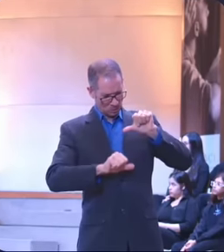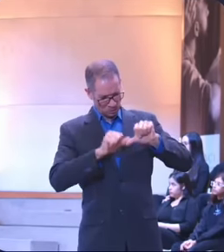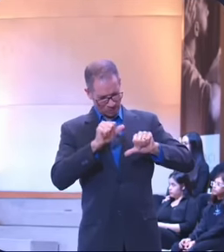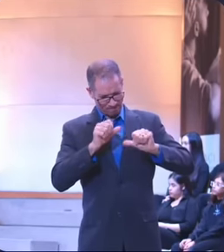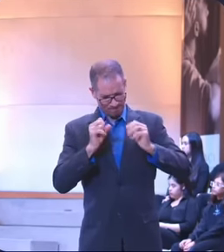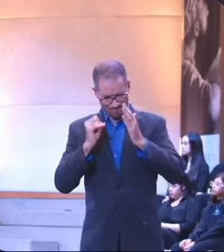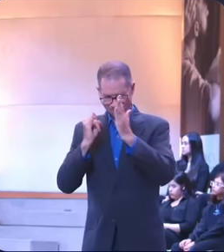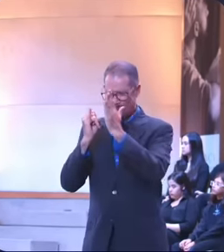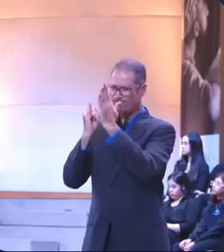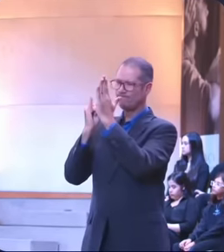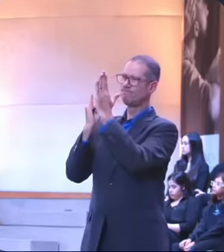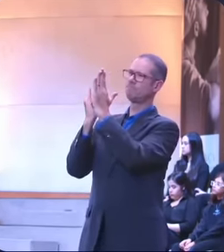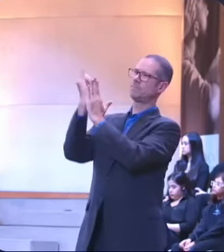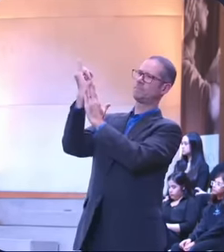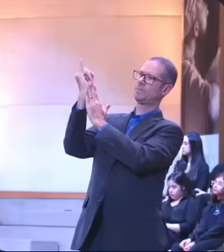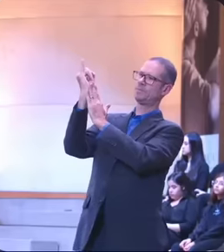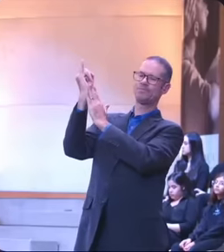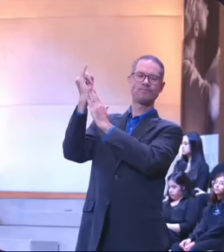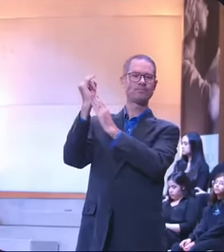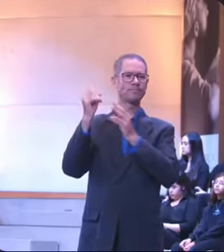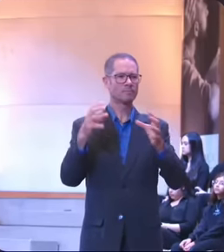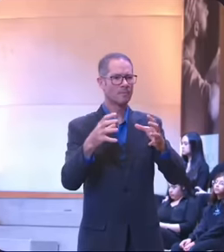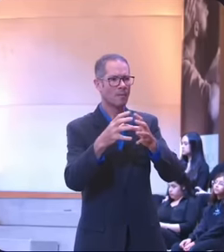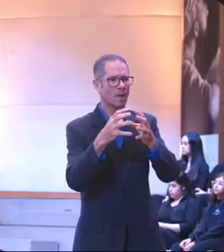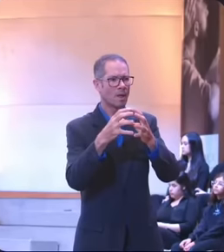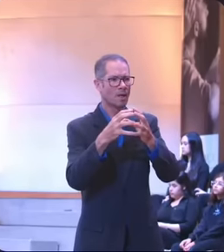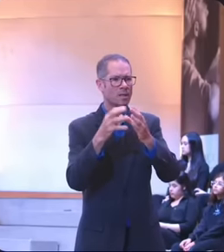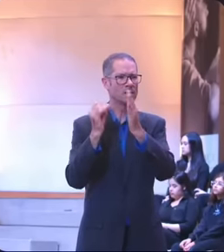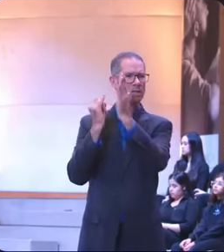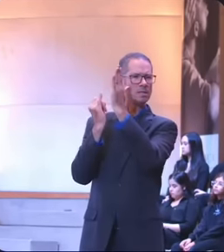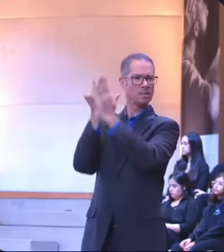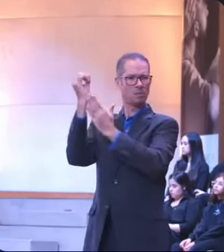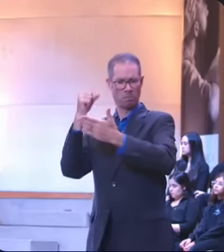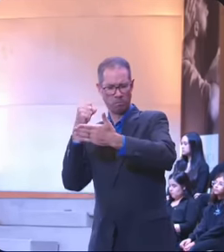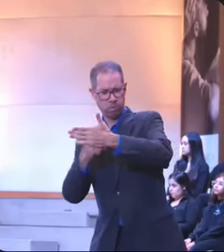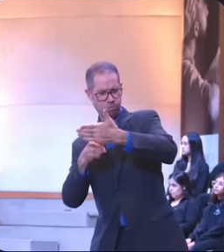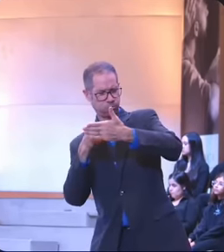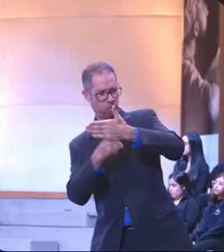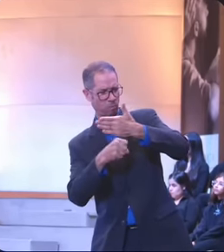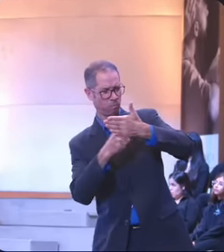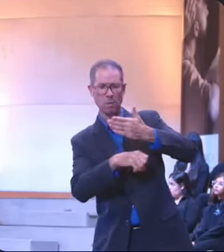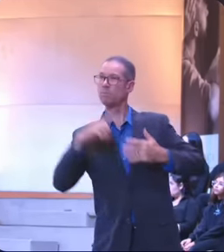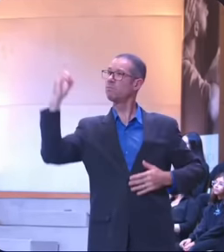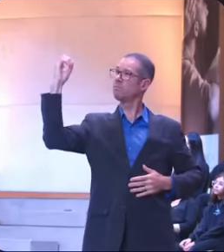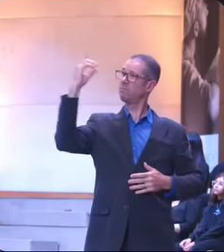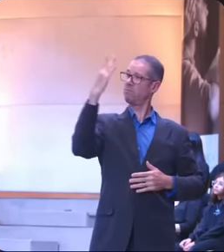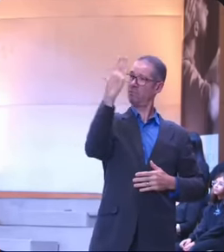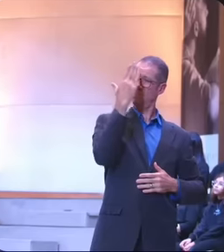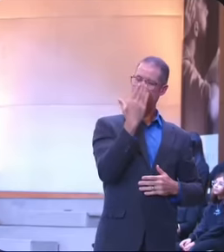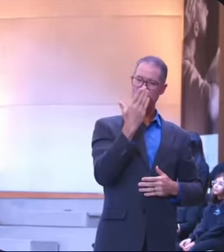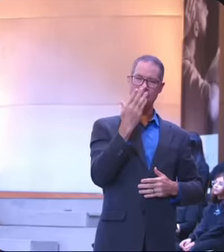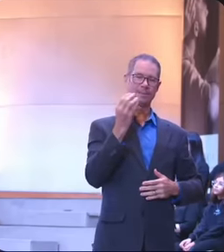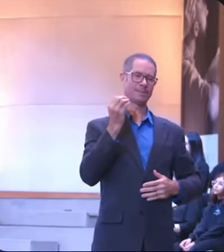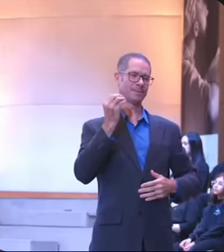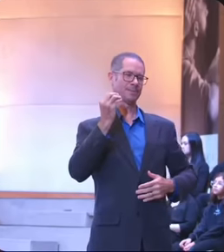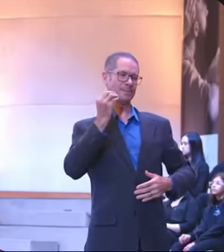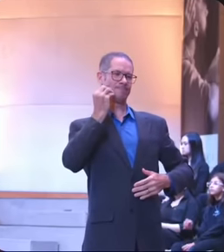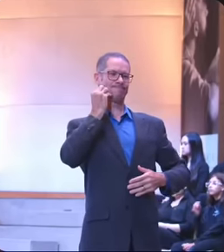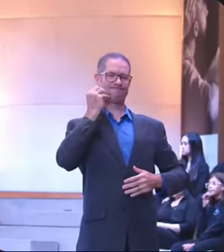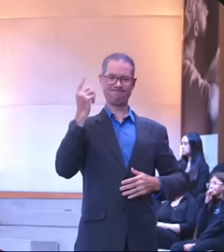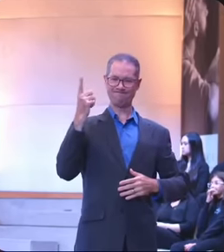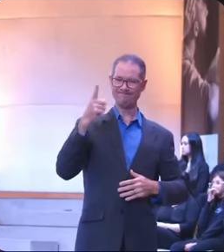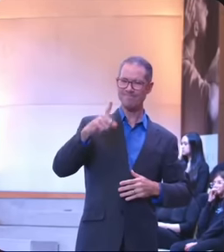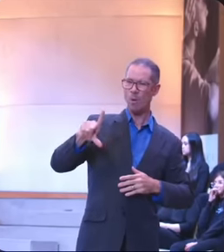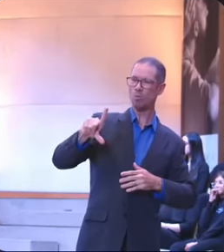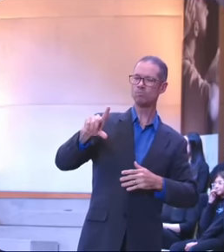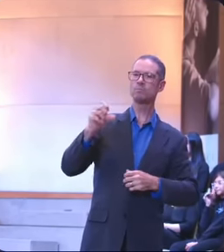intercessor. Os intercessores são aqueles que lutam na presença de Deus por mais uma oportunidade.